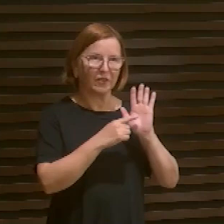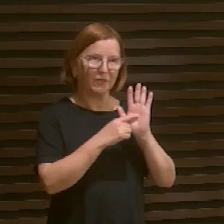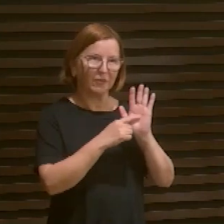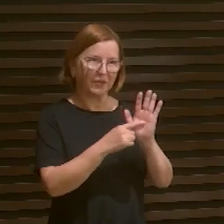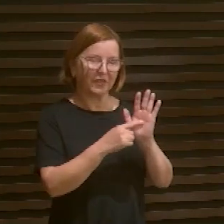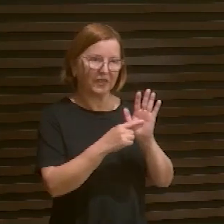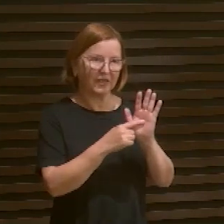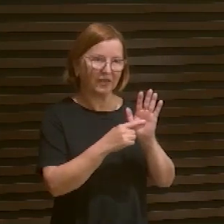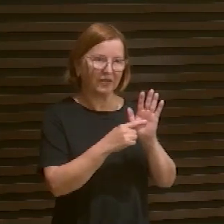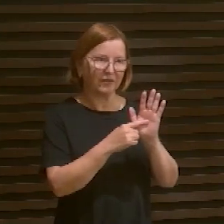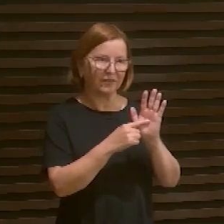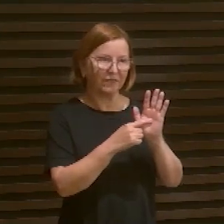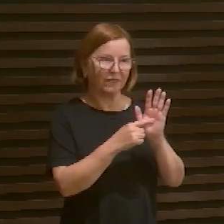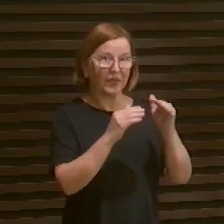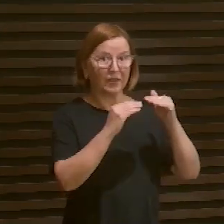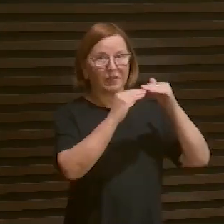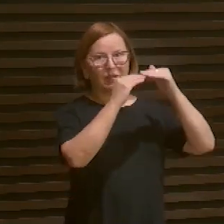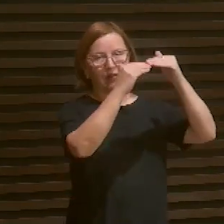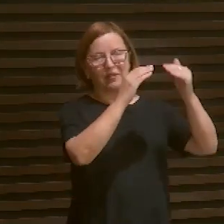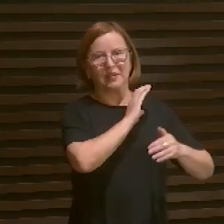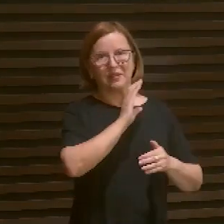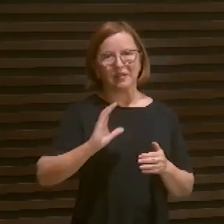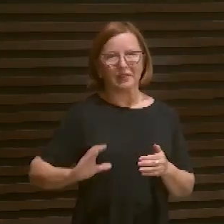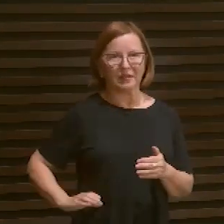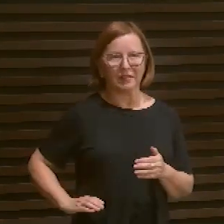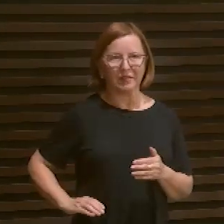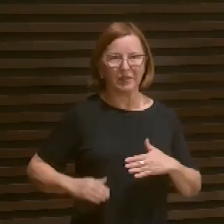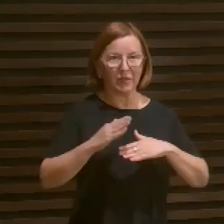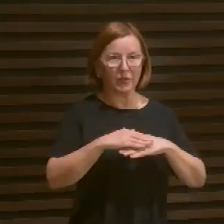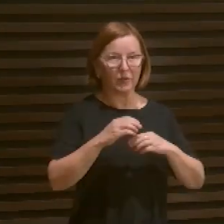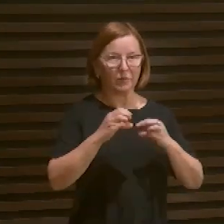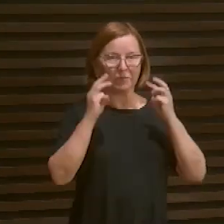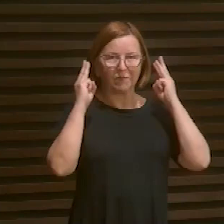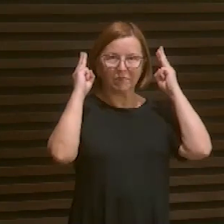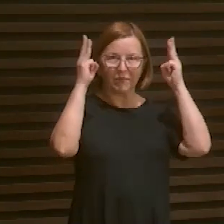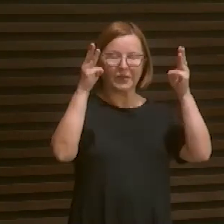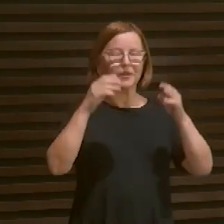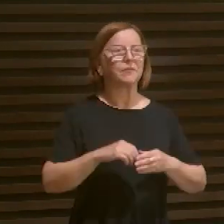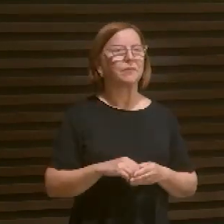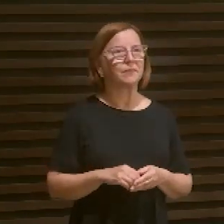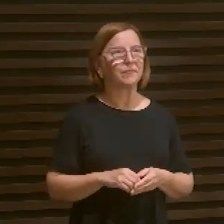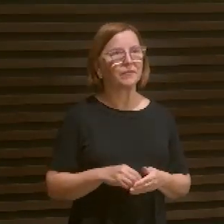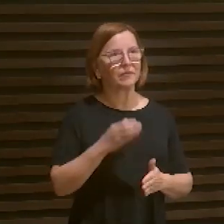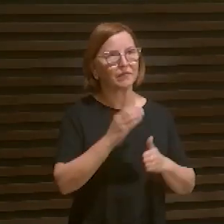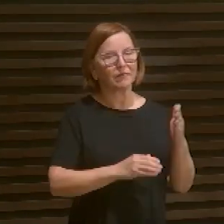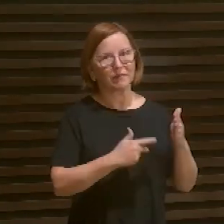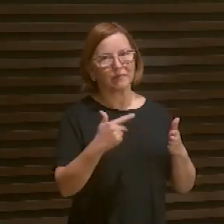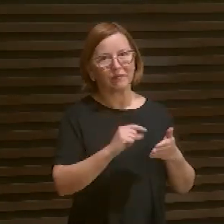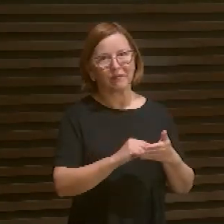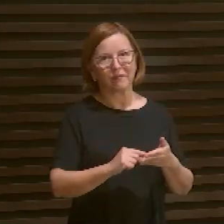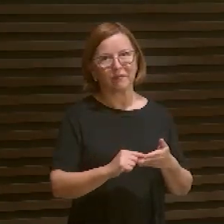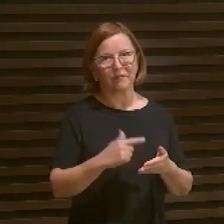a superioridade de Cristo sobre Moisés. Capítulo 3,